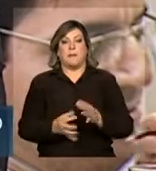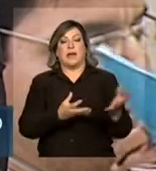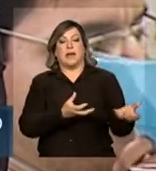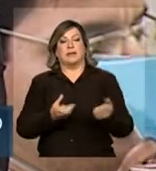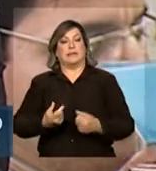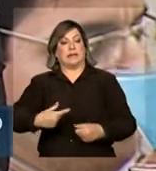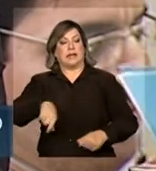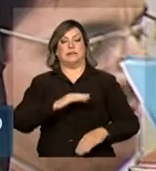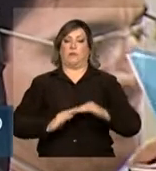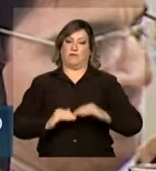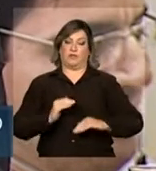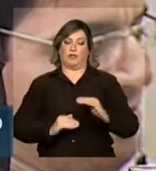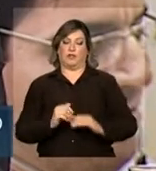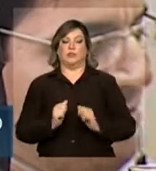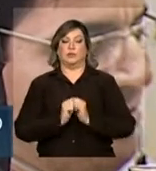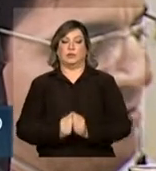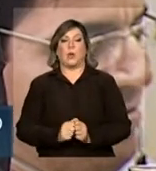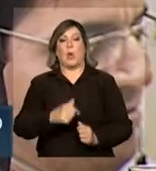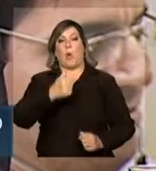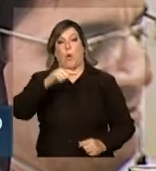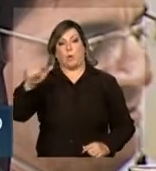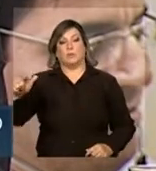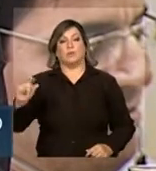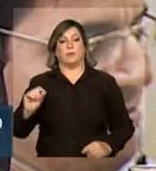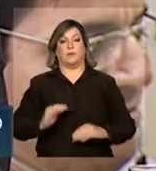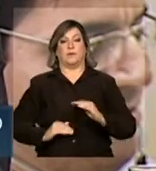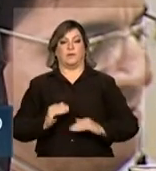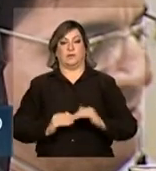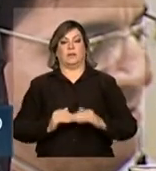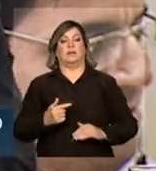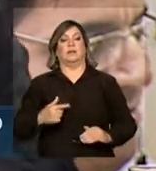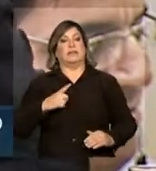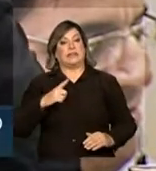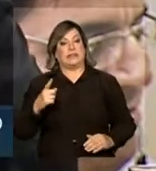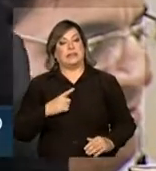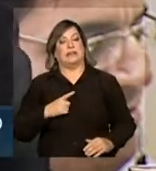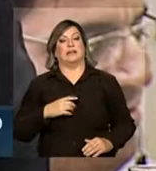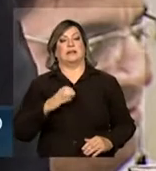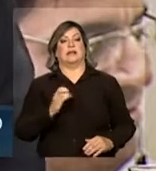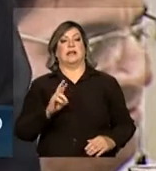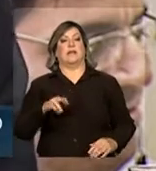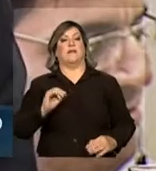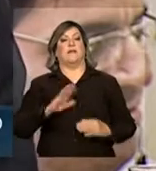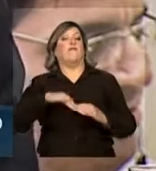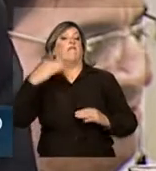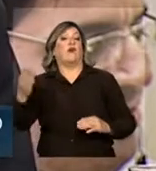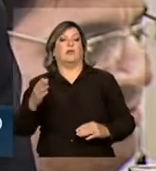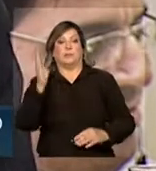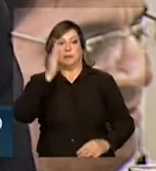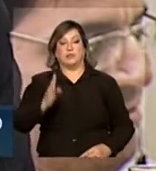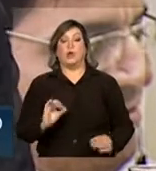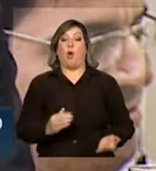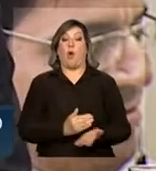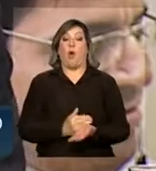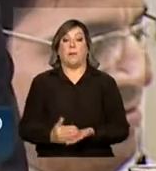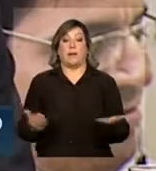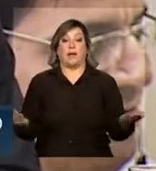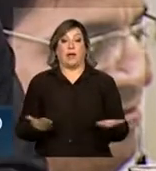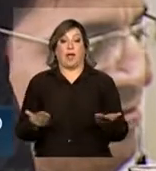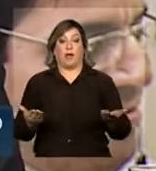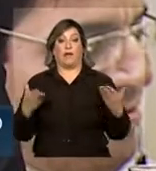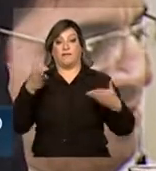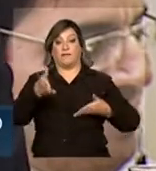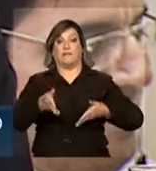desse profissionais juntamente com os outros profissionais que tem registro profissional fora do Brasil que começam a se deslocar para os